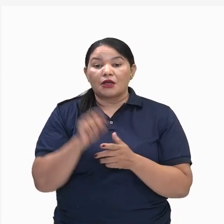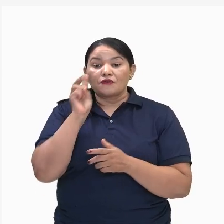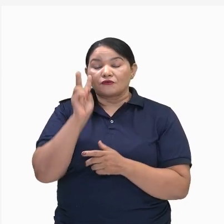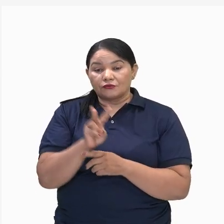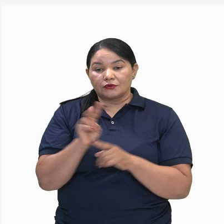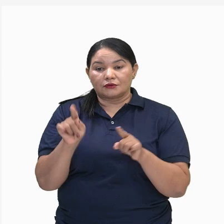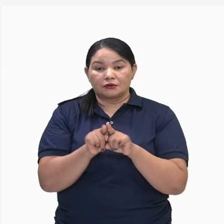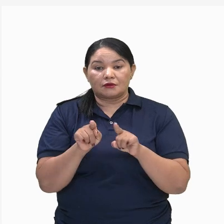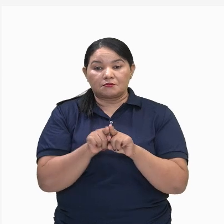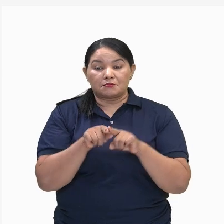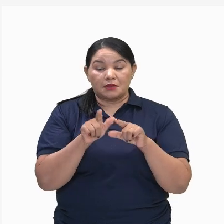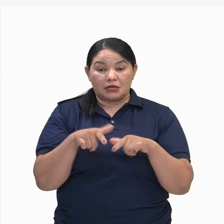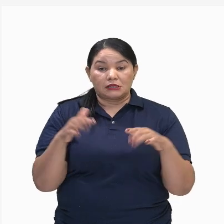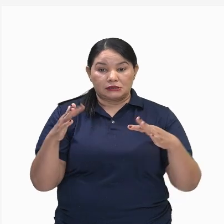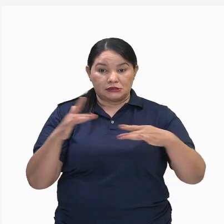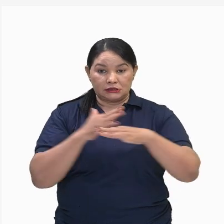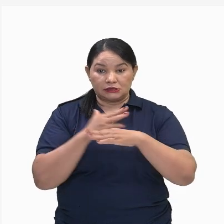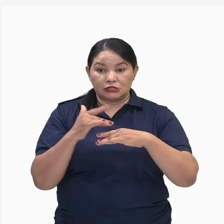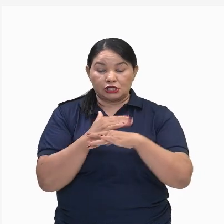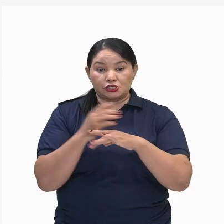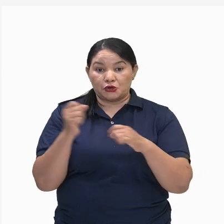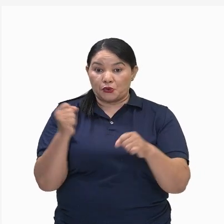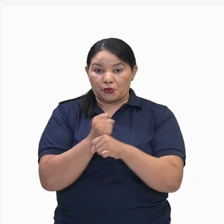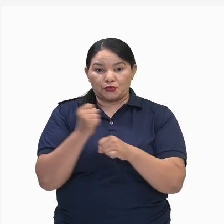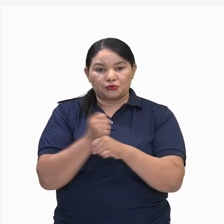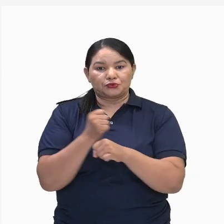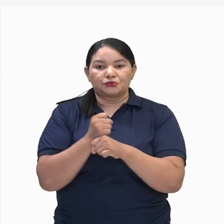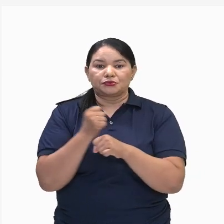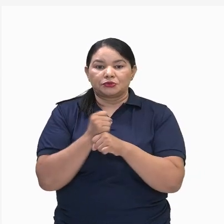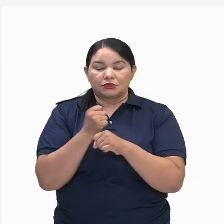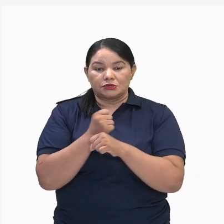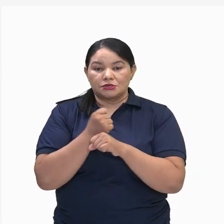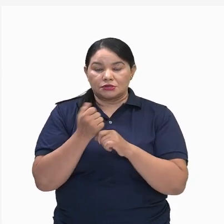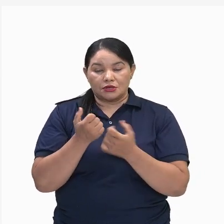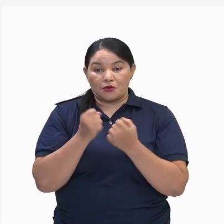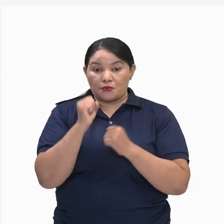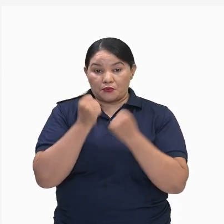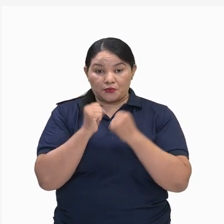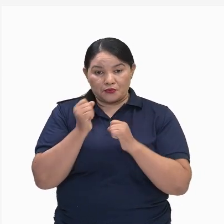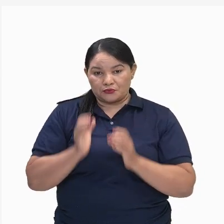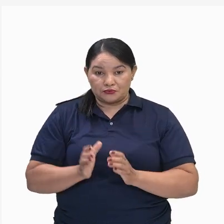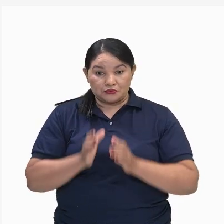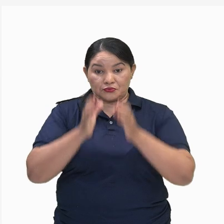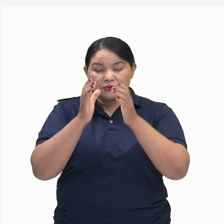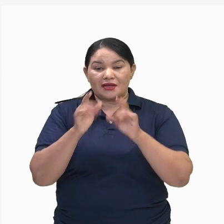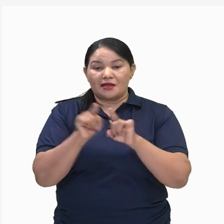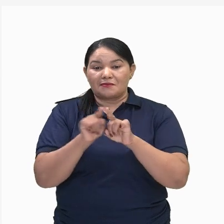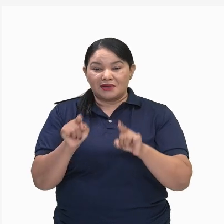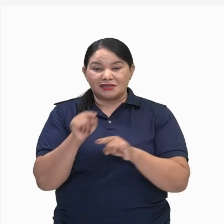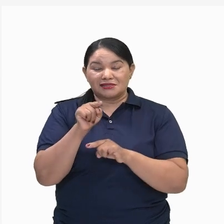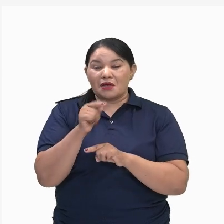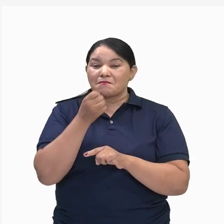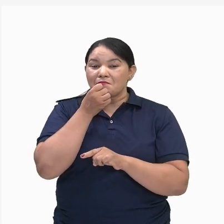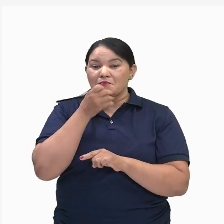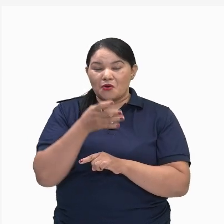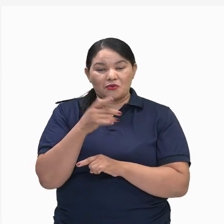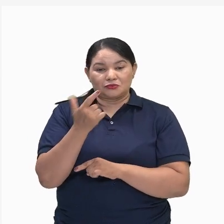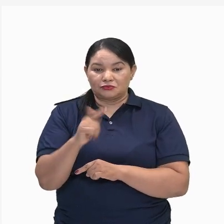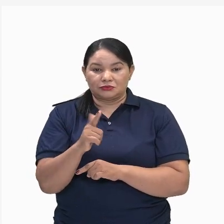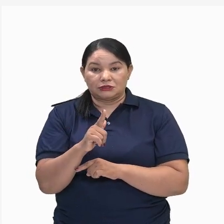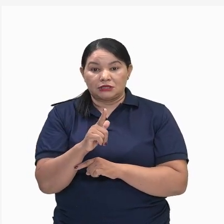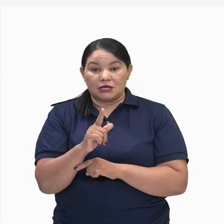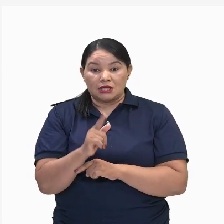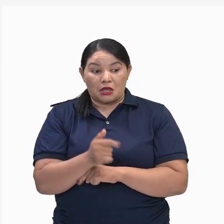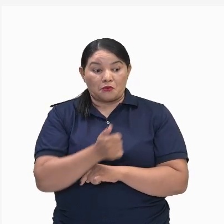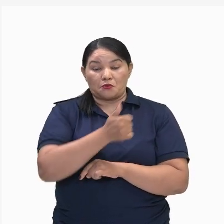também em Balbina foi construída uma usina hidrelétrica, só que ela é bem menos eficiente do que a de Belo Monte, né? E